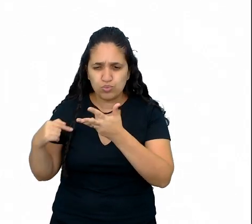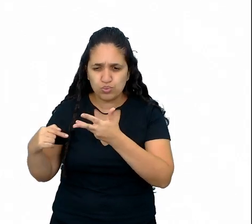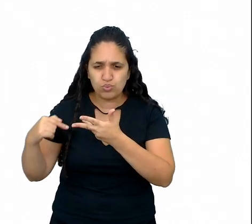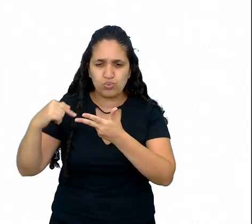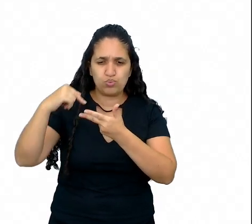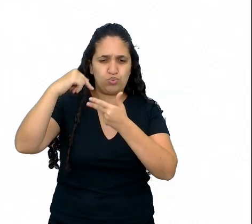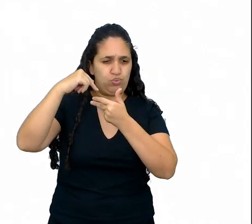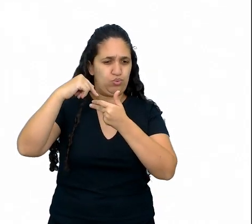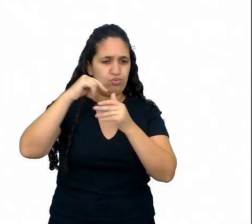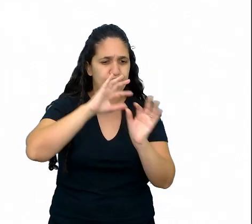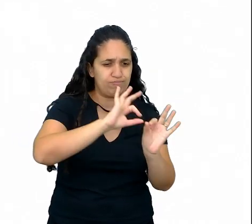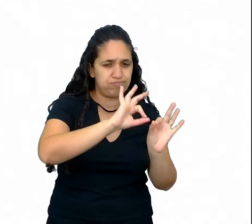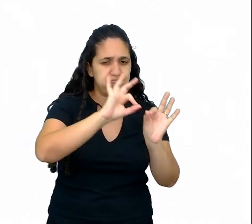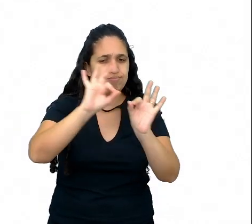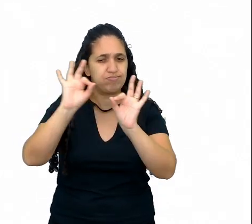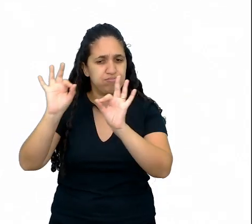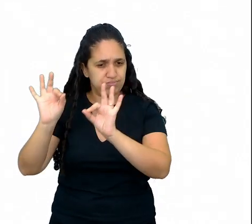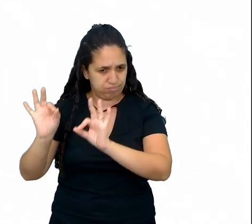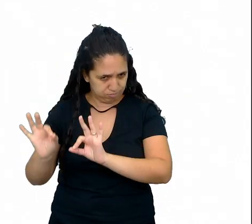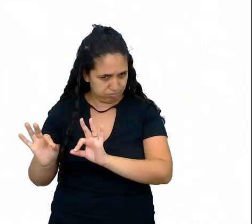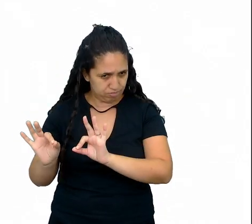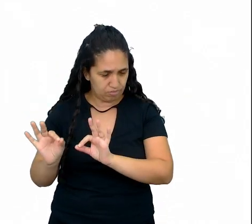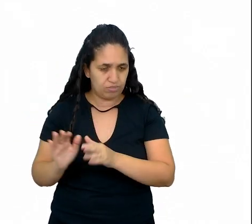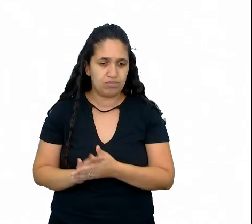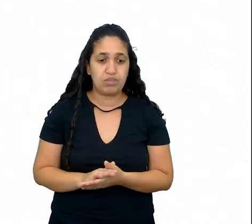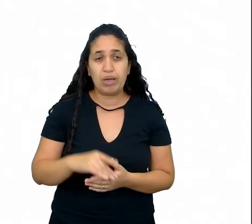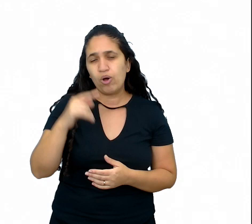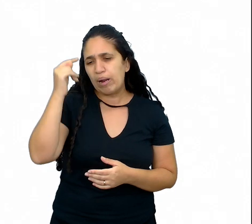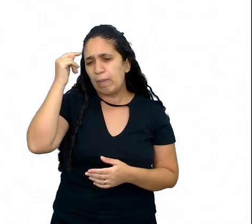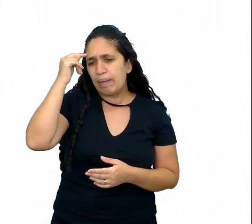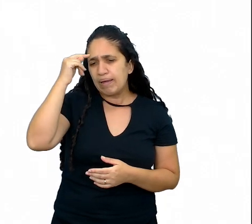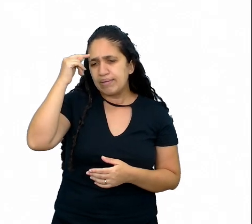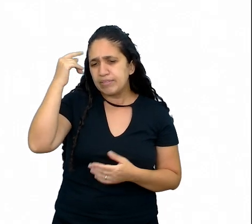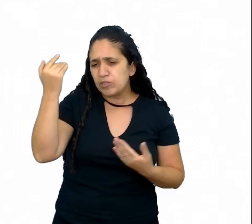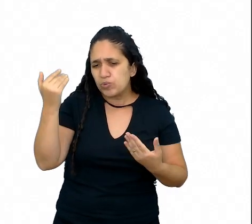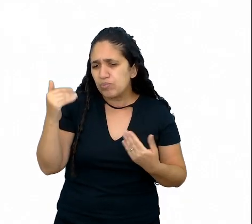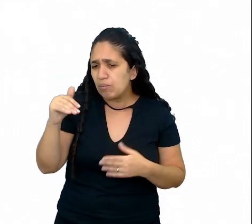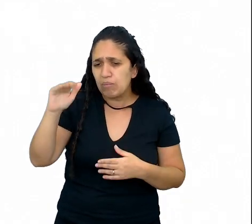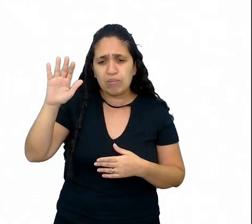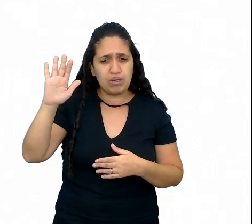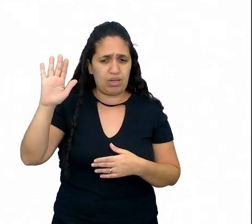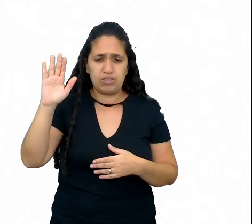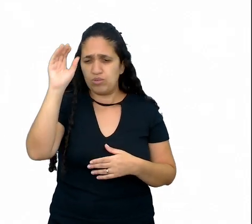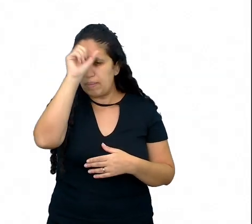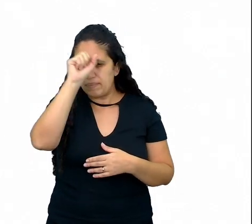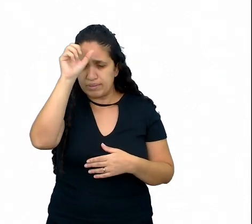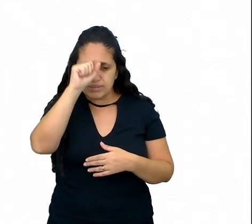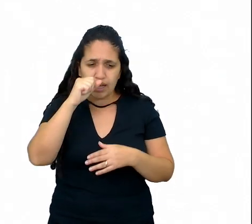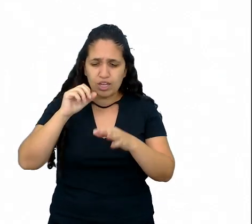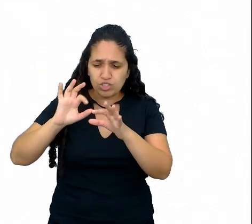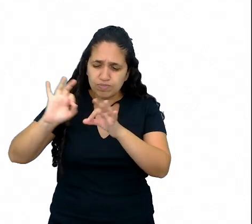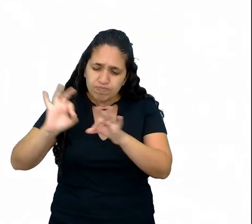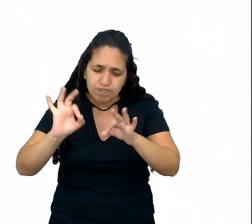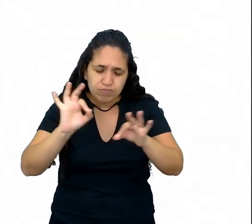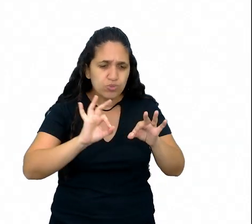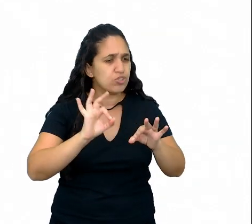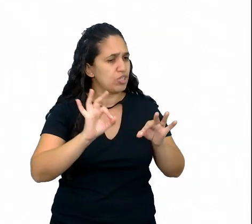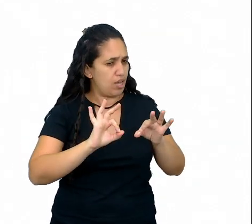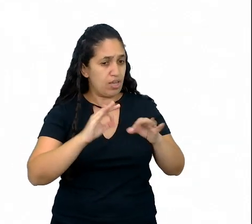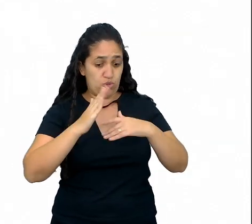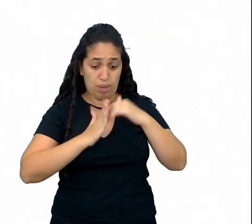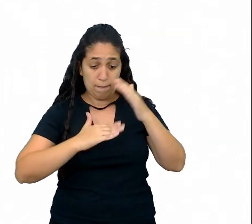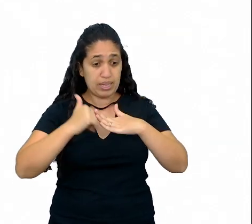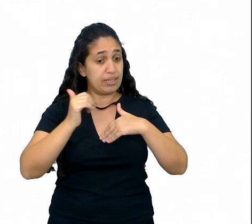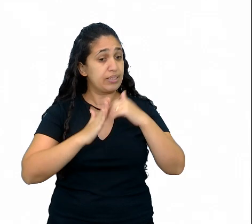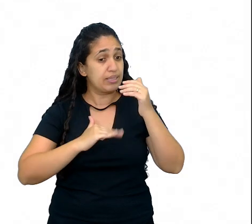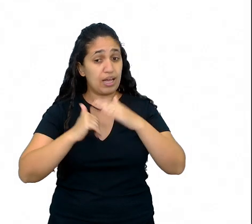projeto, tá? Pensando assim em algo maior, né? Pensando assim numa aprendizagem baseada em projetos, pensando nessa habilidade específica